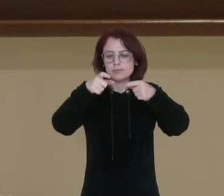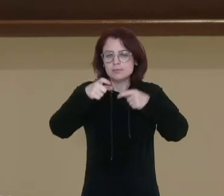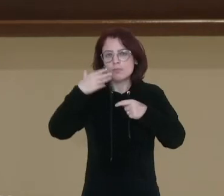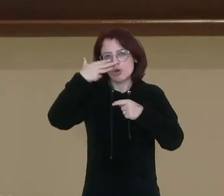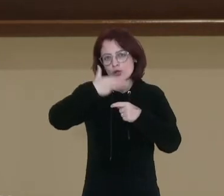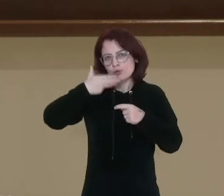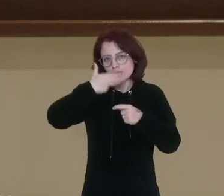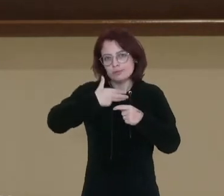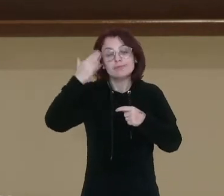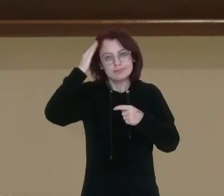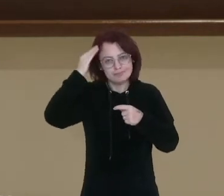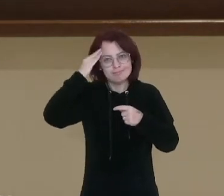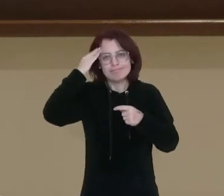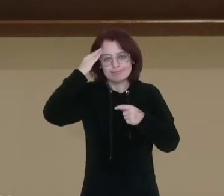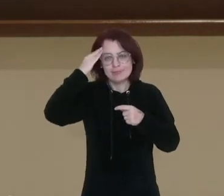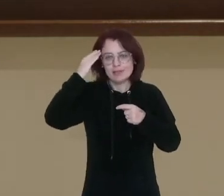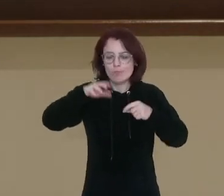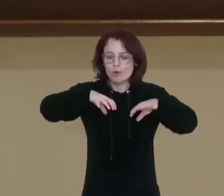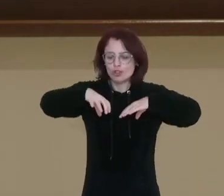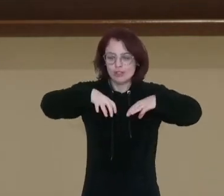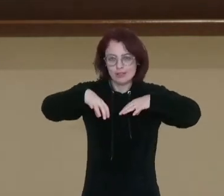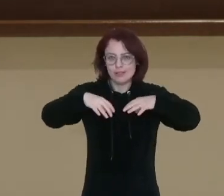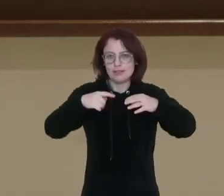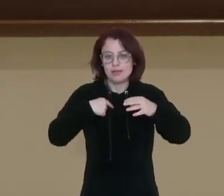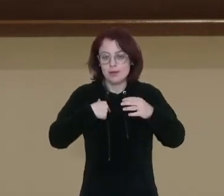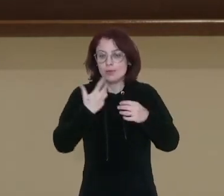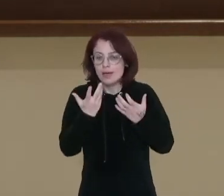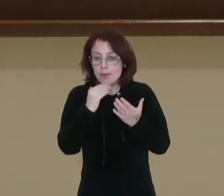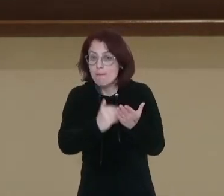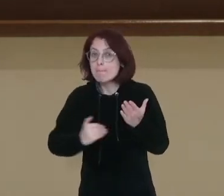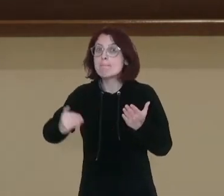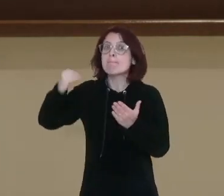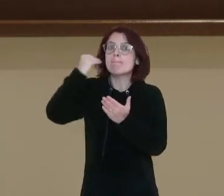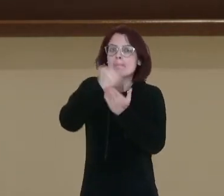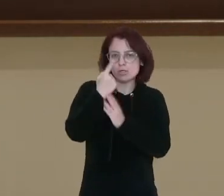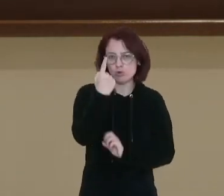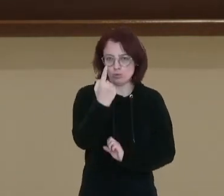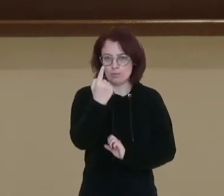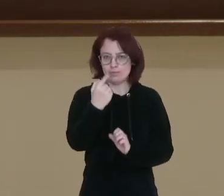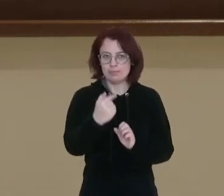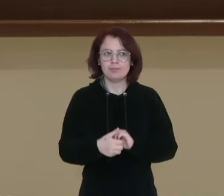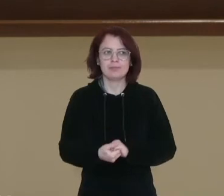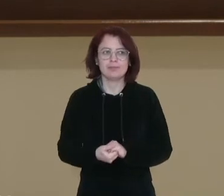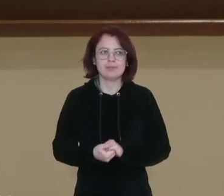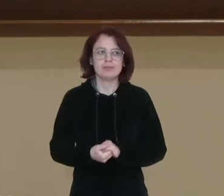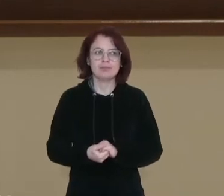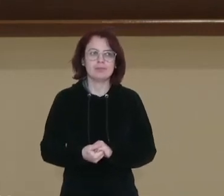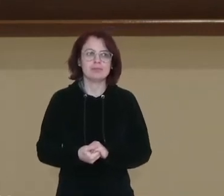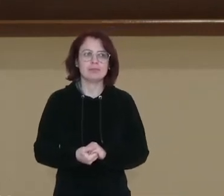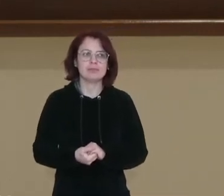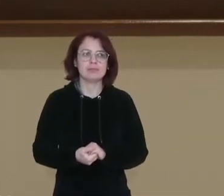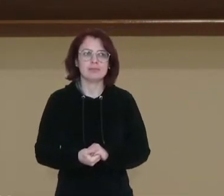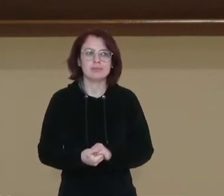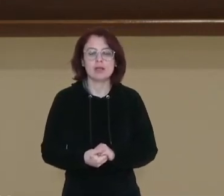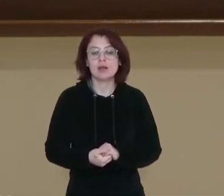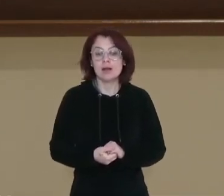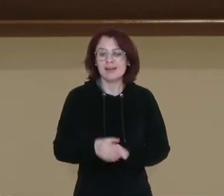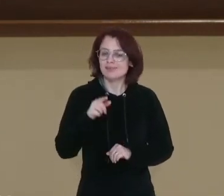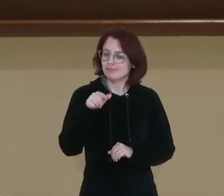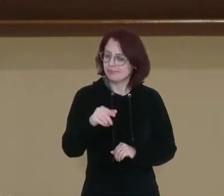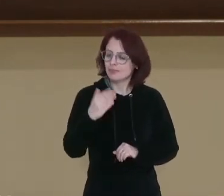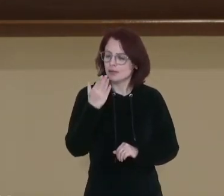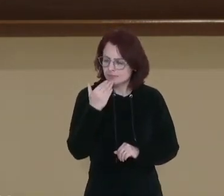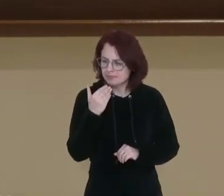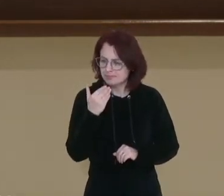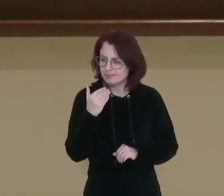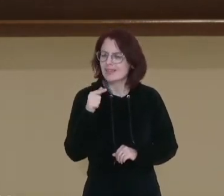quantificando, né, a quantidade de pudim que eu quero comer. Ou eu posso dizer, esse pudim poderia estar mais gostoso